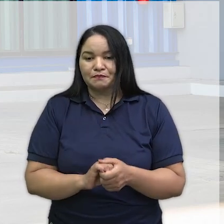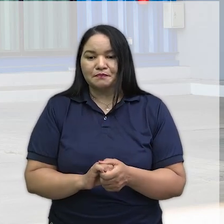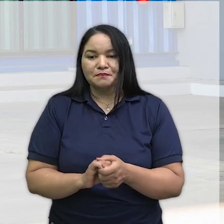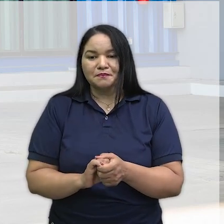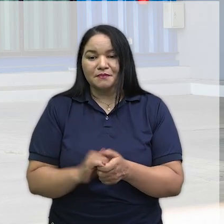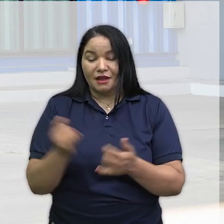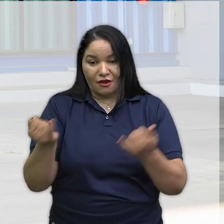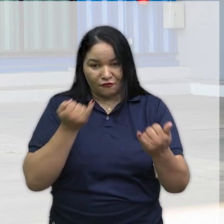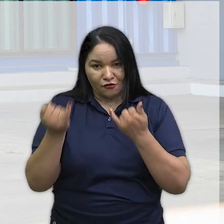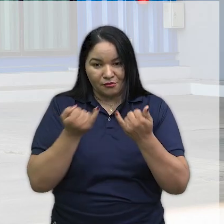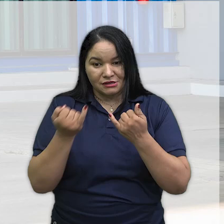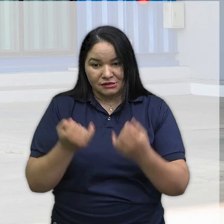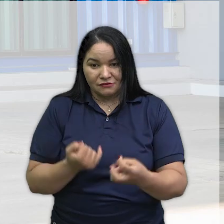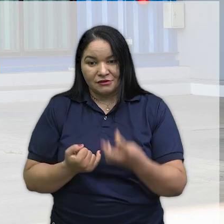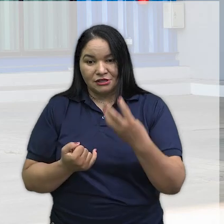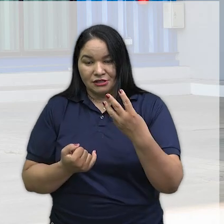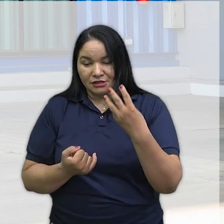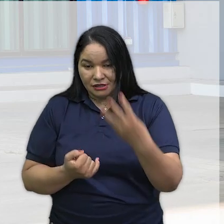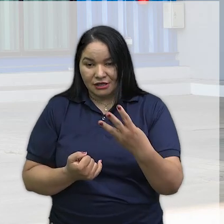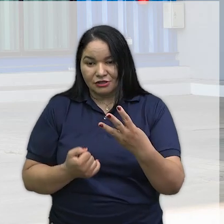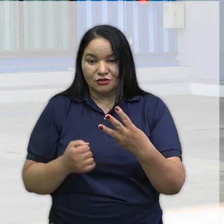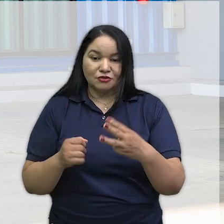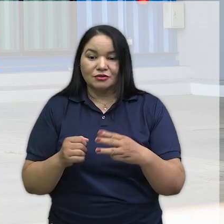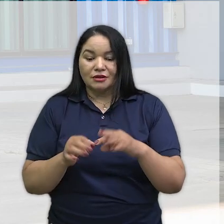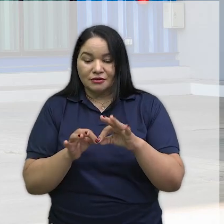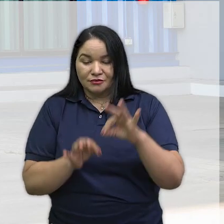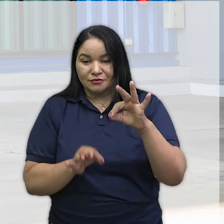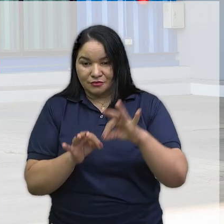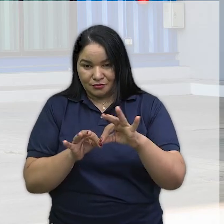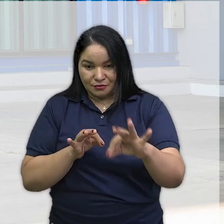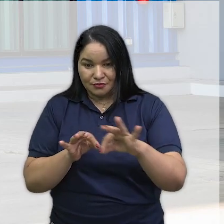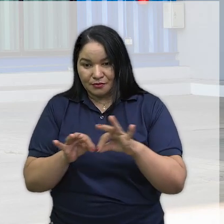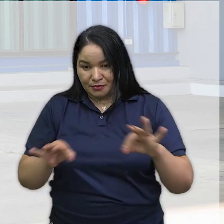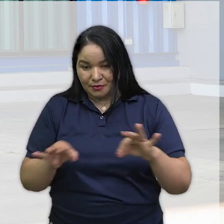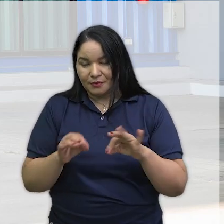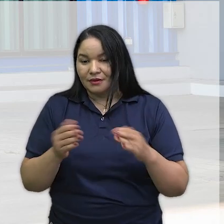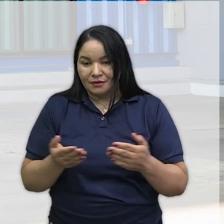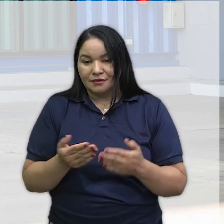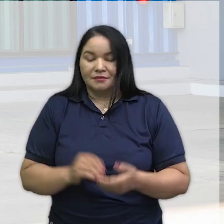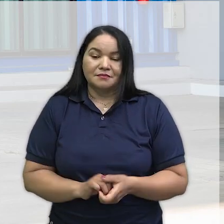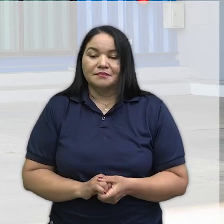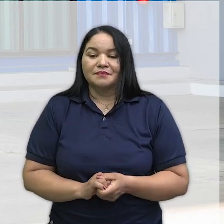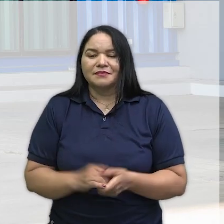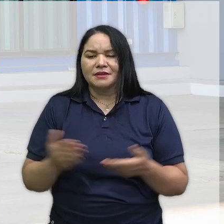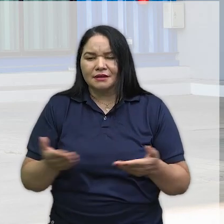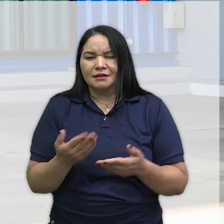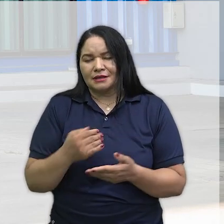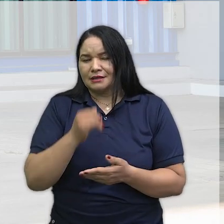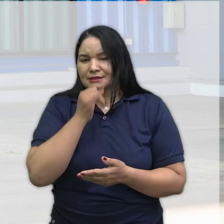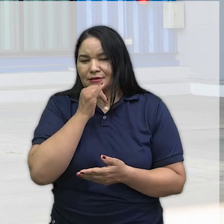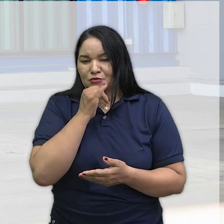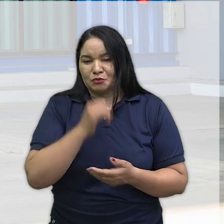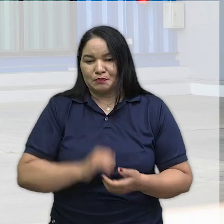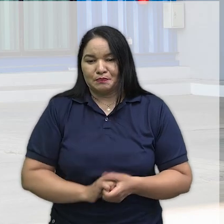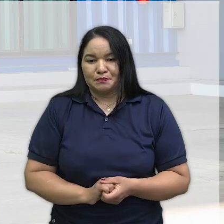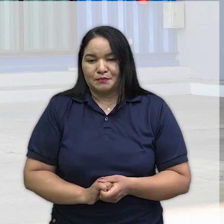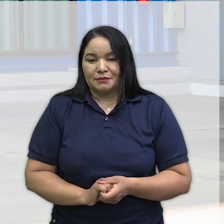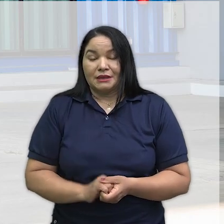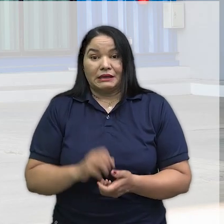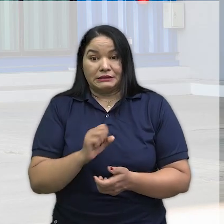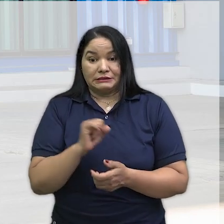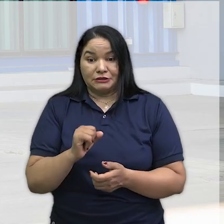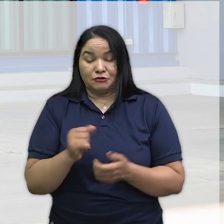tá certo? Então, vou fazer um exemplo aqui com vocês. Digamos aqui que esse container aqui de cima,